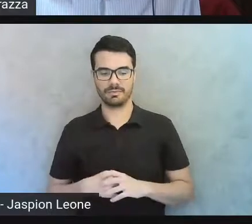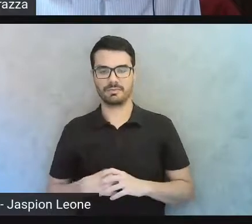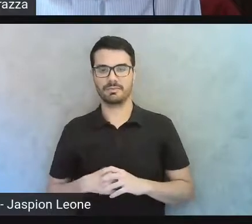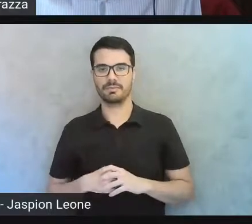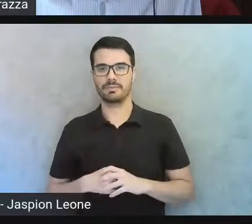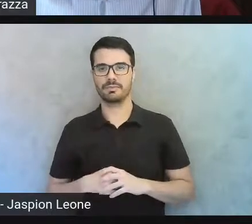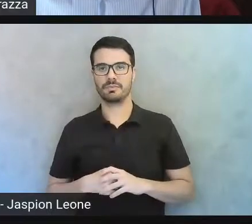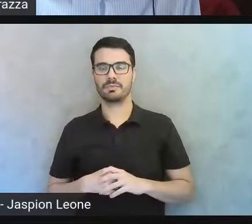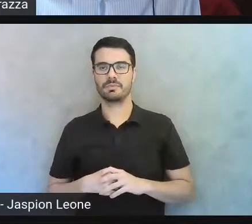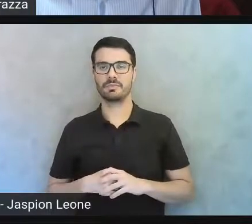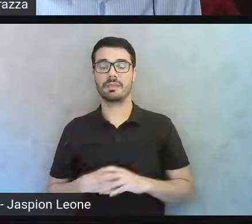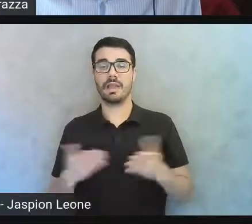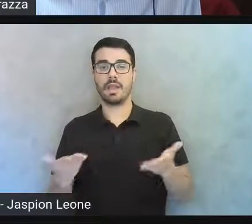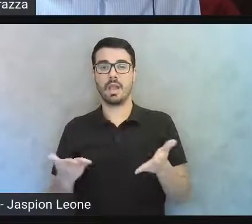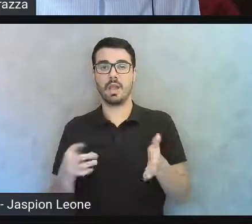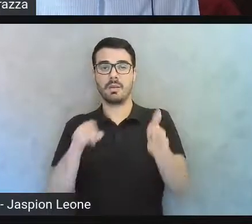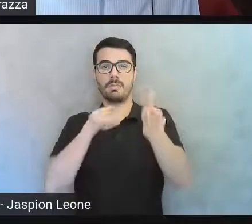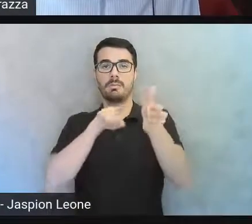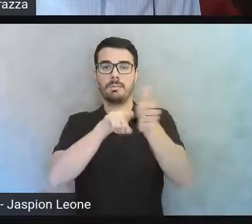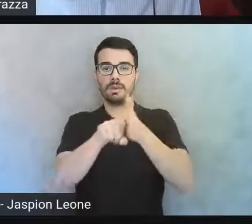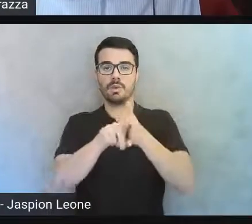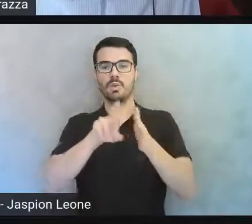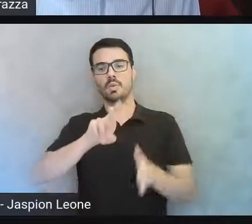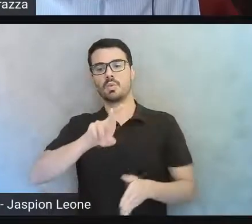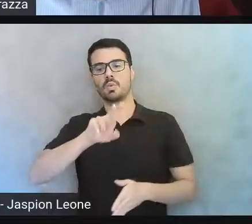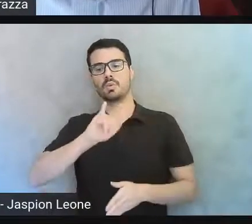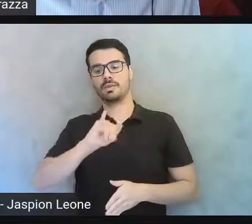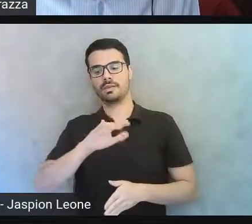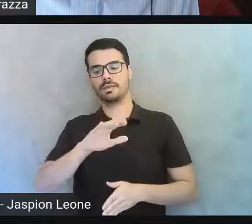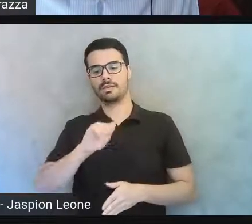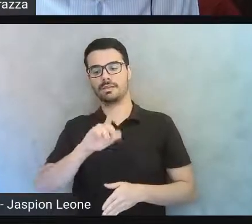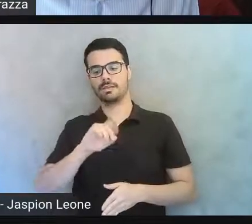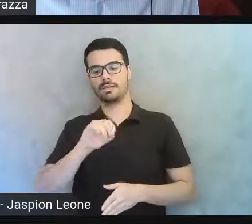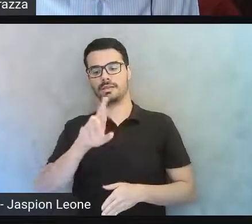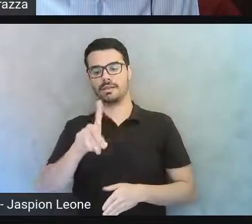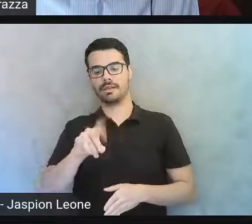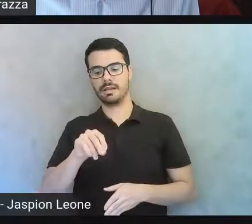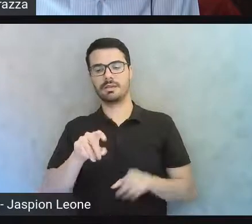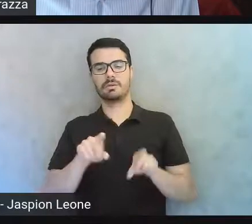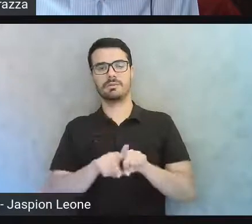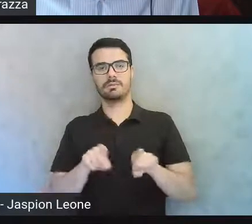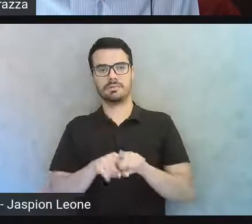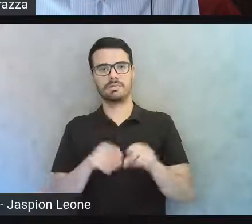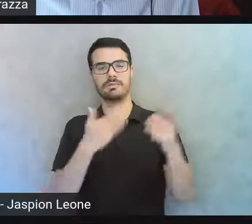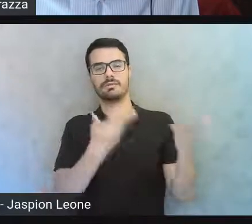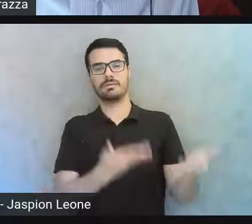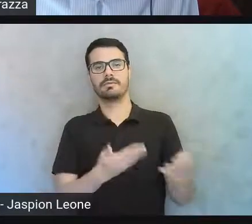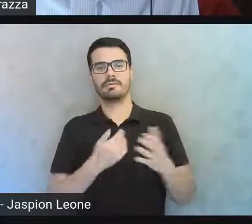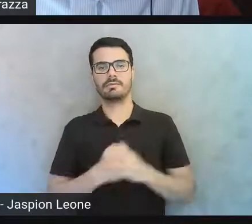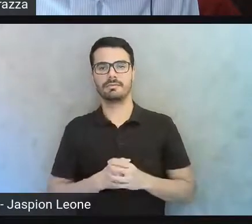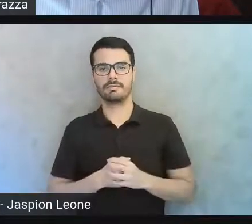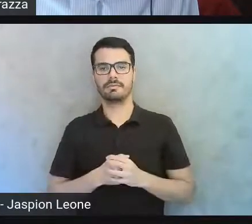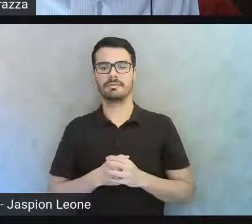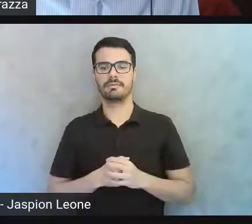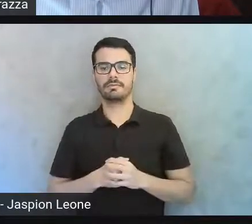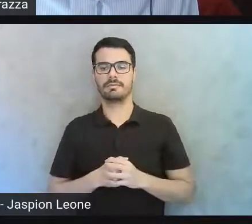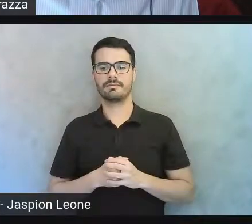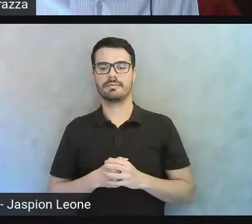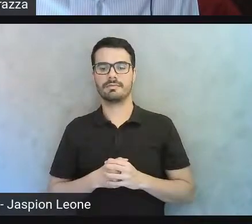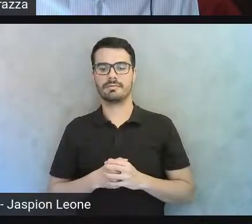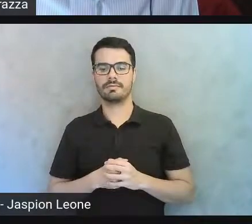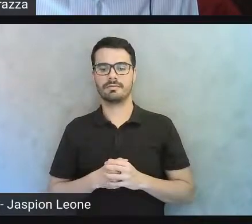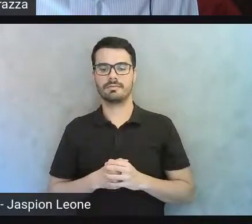Bom, Bruno Reis, a pergunta do Ricardo também foi dirigida, né, a você. O Caraza fez as